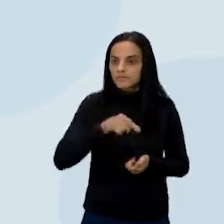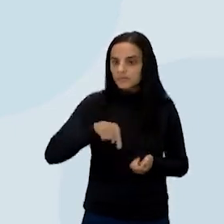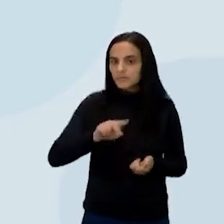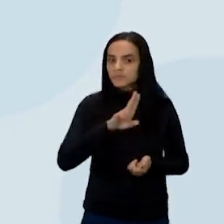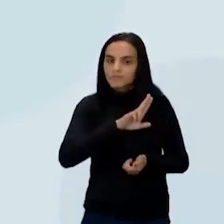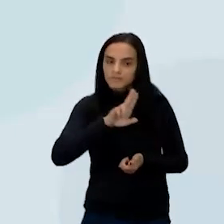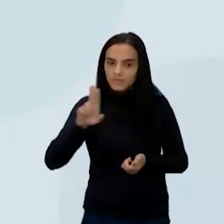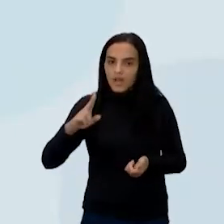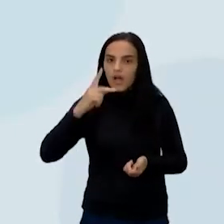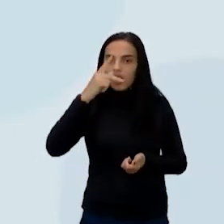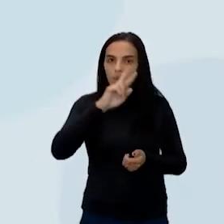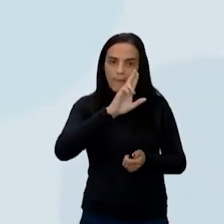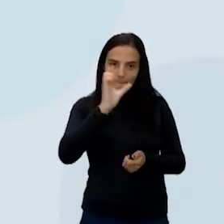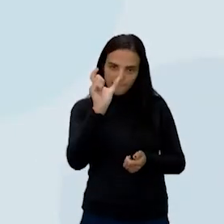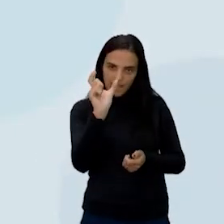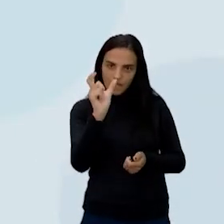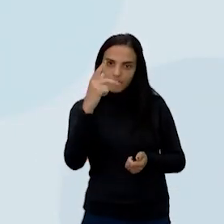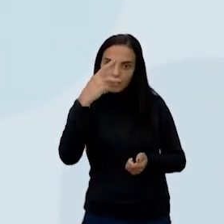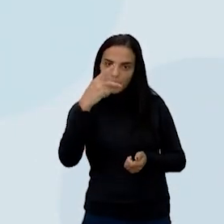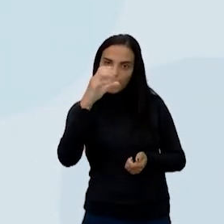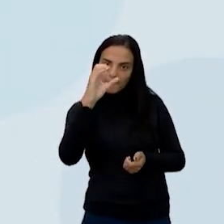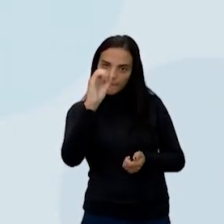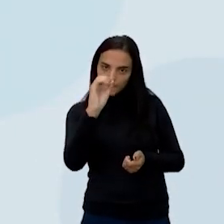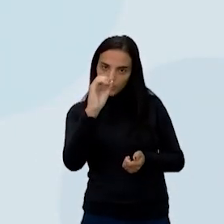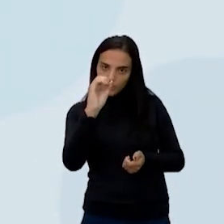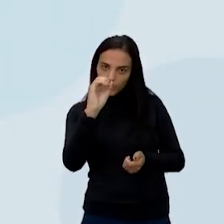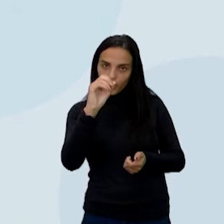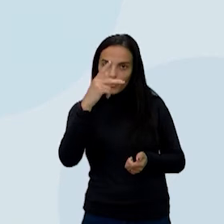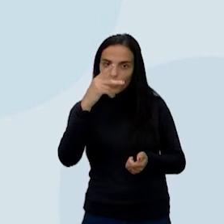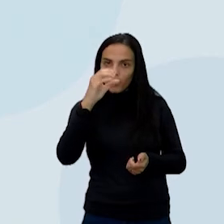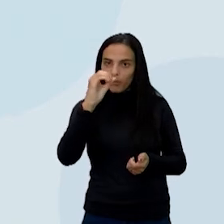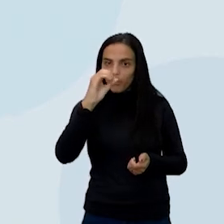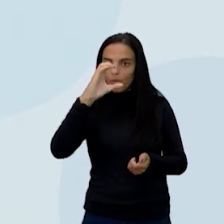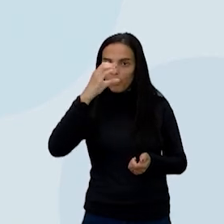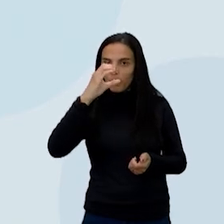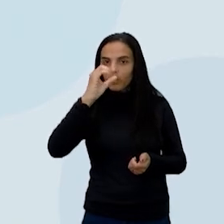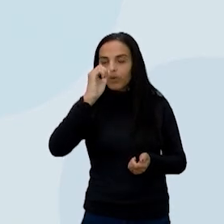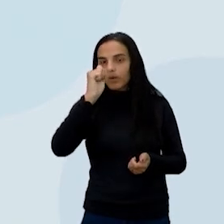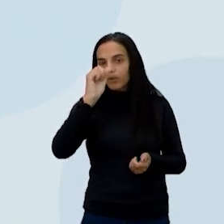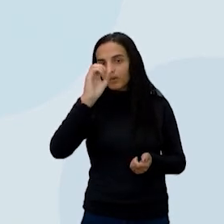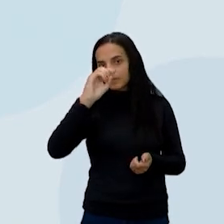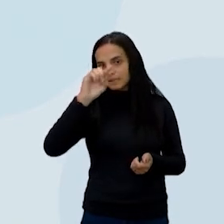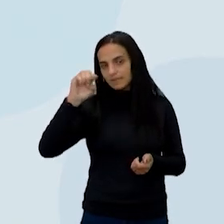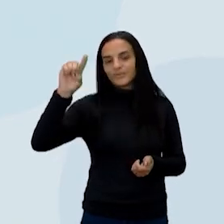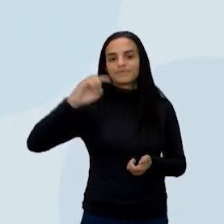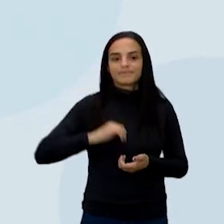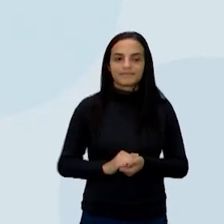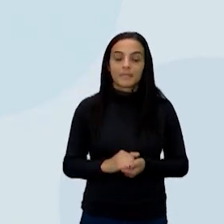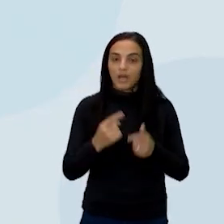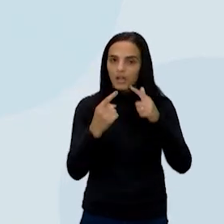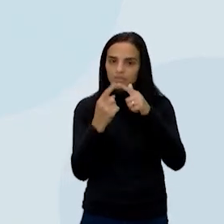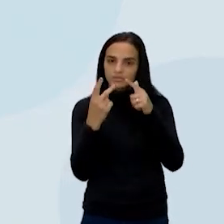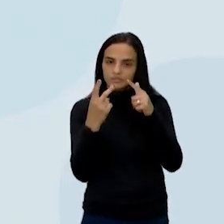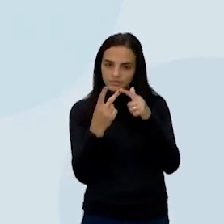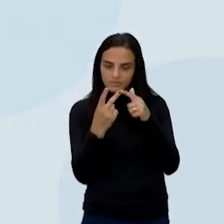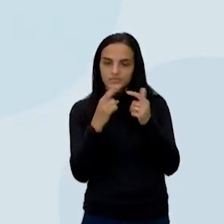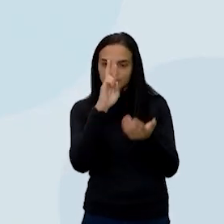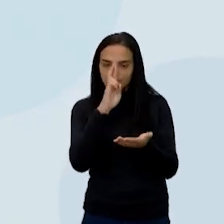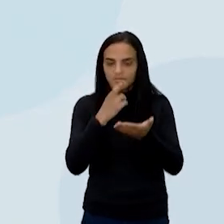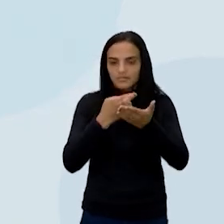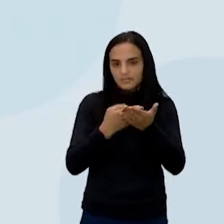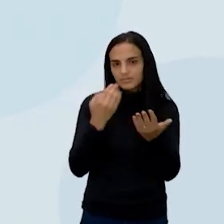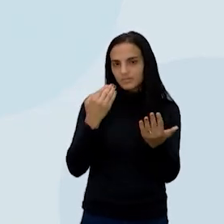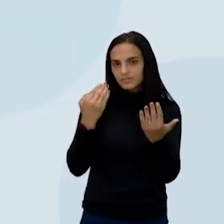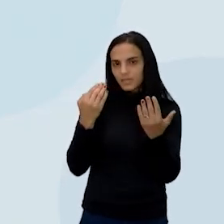de proporção. Olha só, lendo aí, ó, quando comparamos duas razões por meio de uma igualdade, estabelecemos